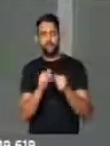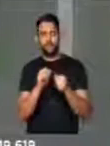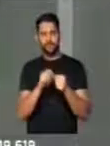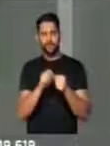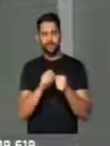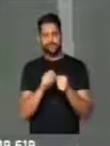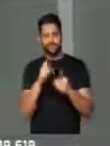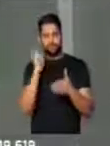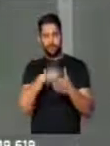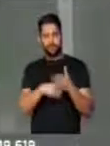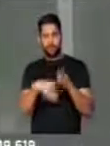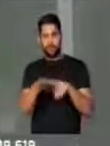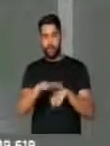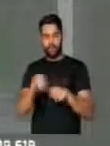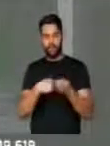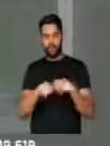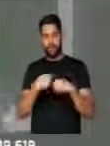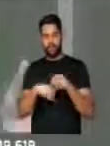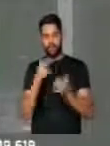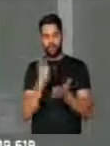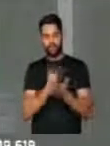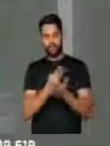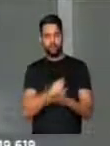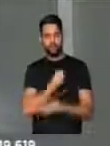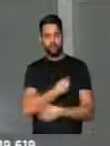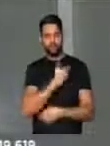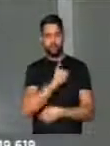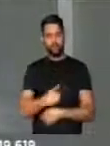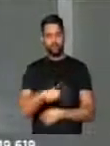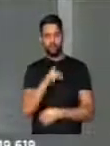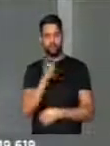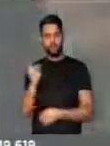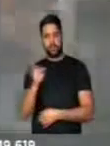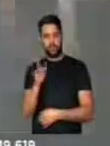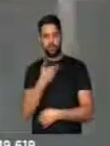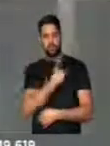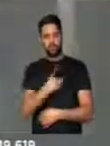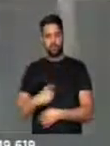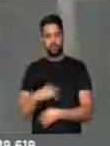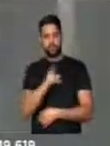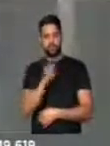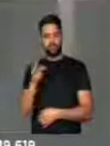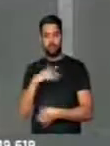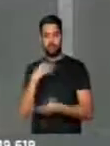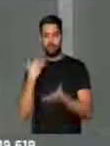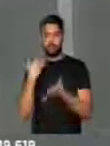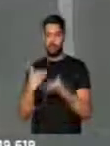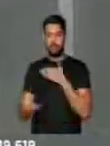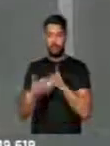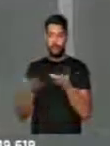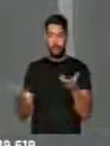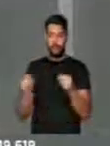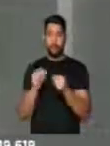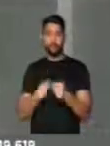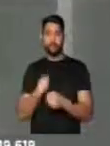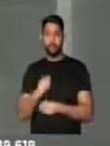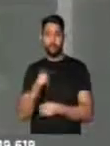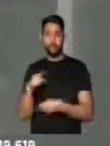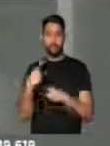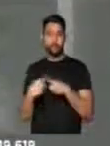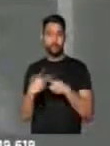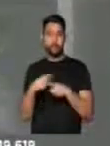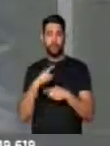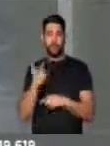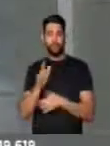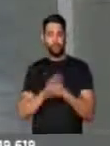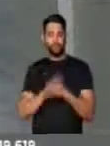taxativa com relação à economia, era exatamente o governo do PT. O governo do PT que se perdeu exatamente porque